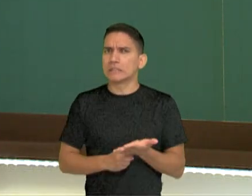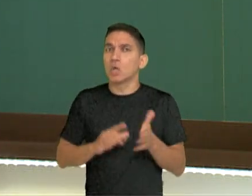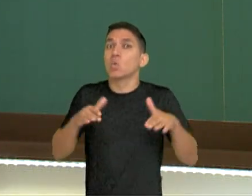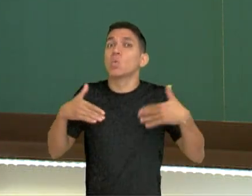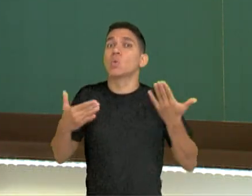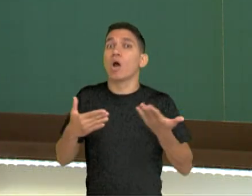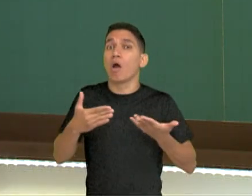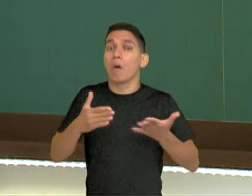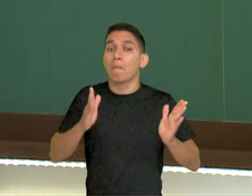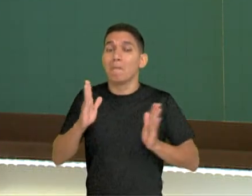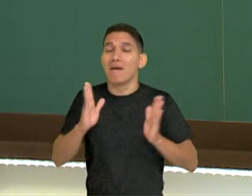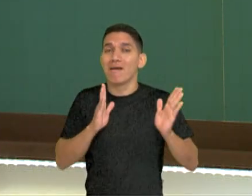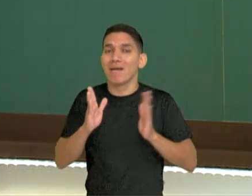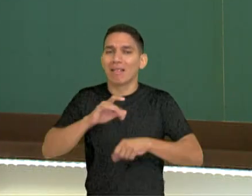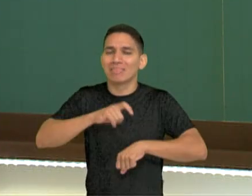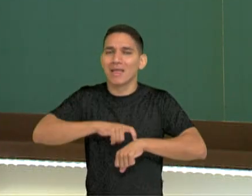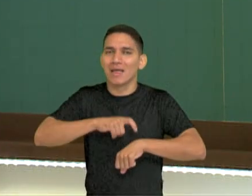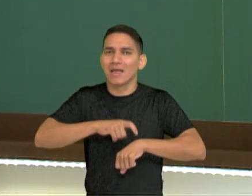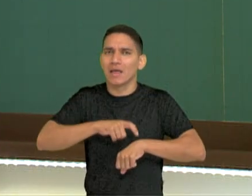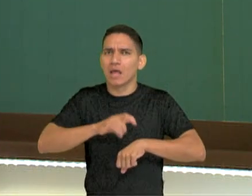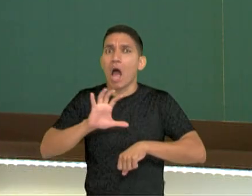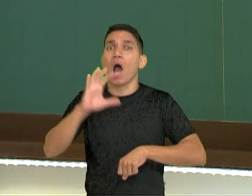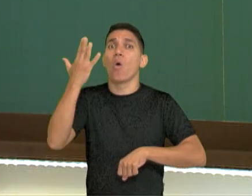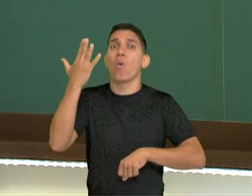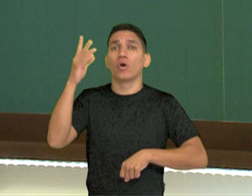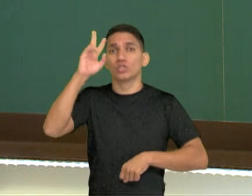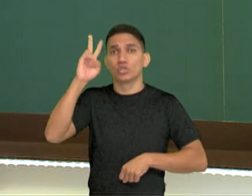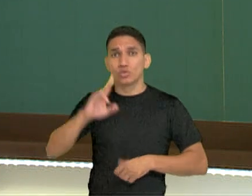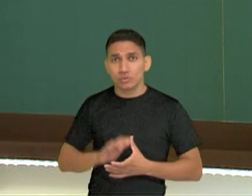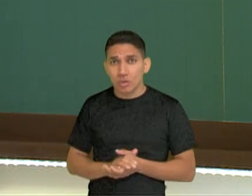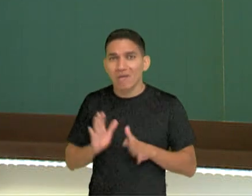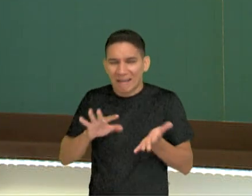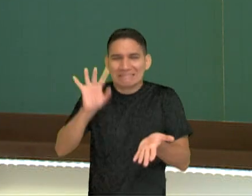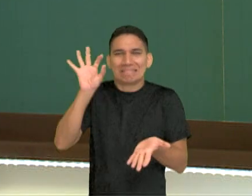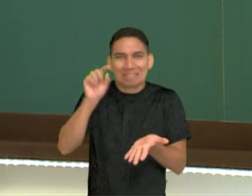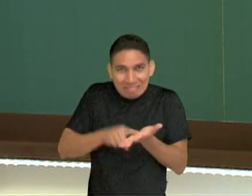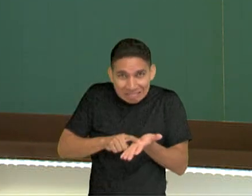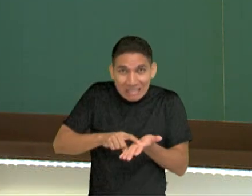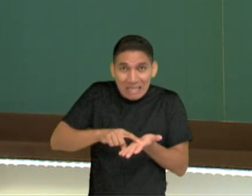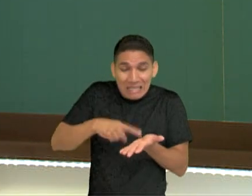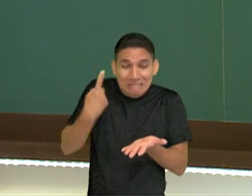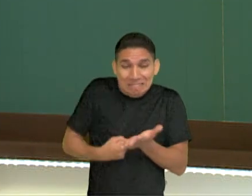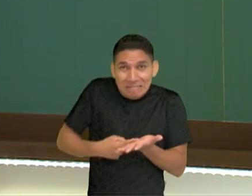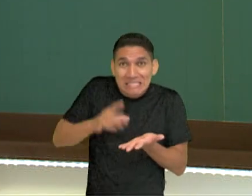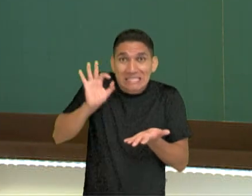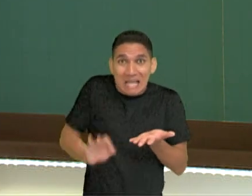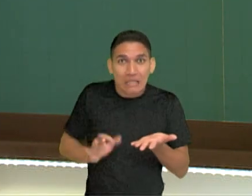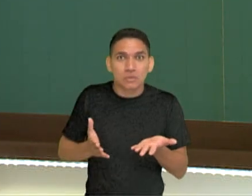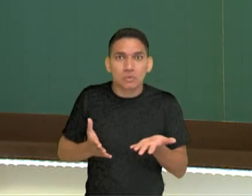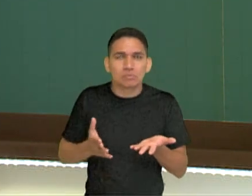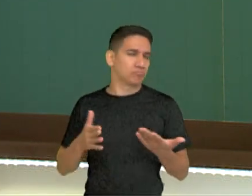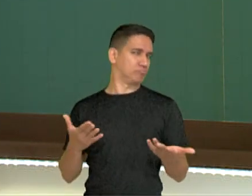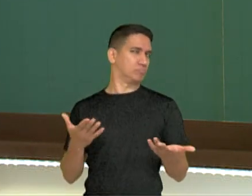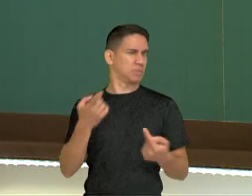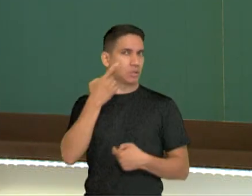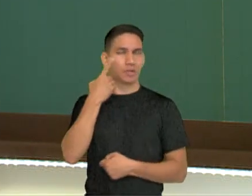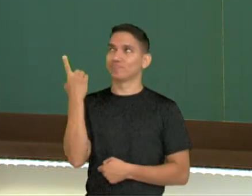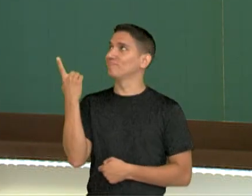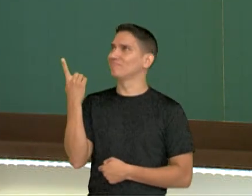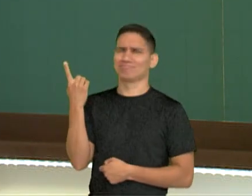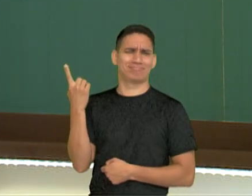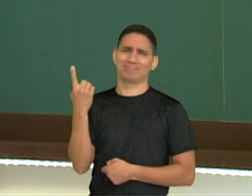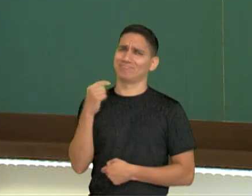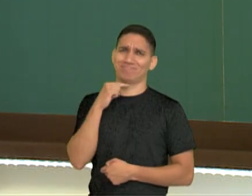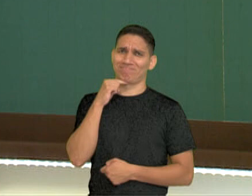então em qual tempo isso ocorreu? O tempo exato, preciso? Olha lá. Não,